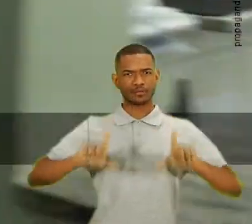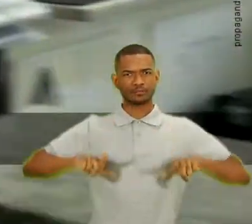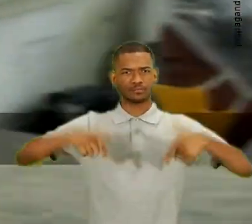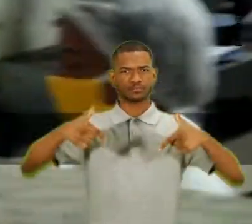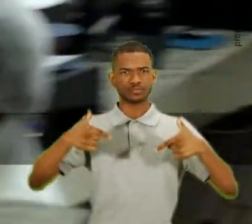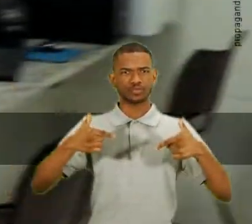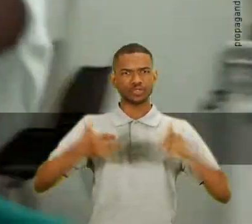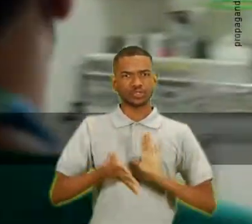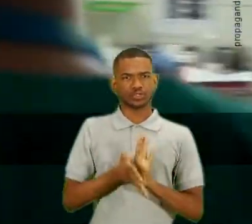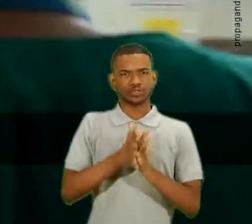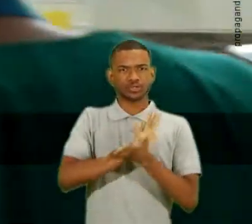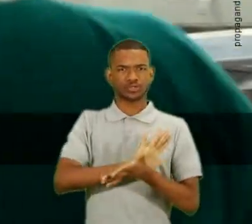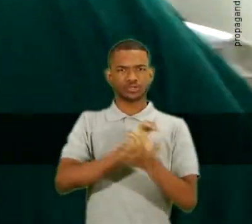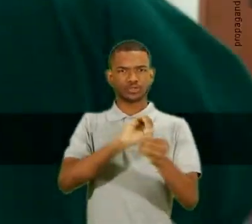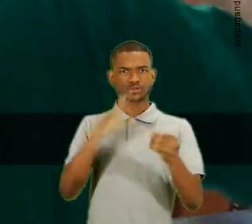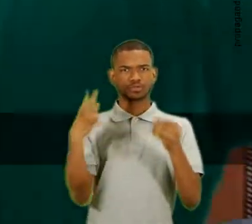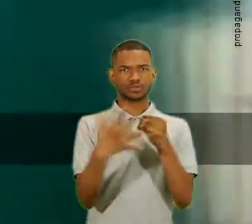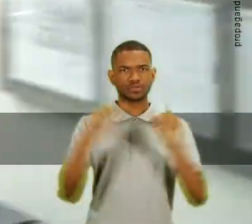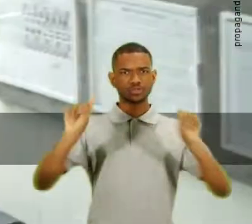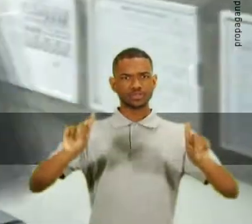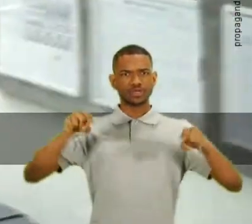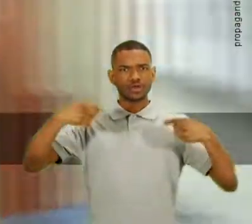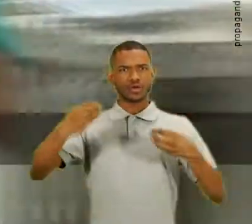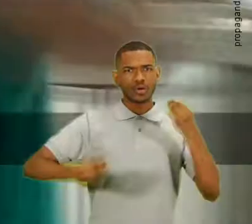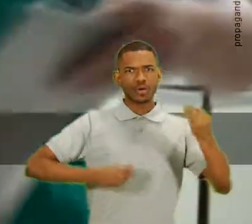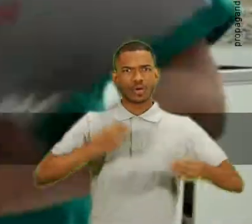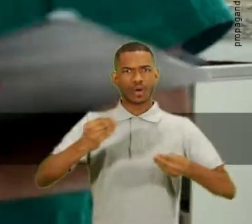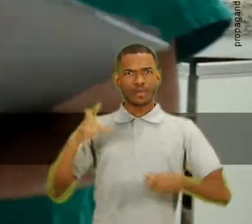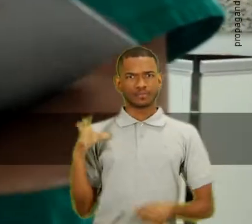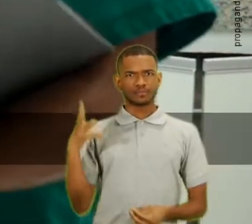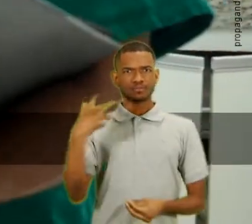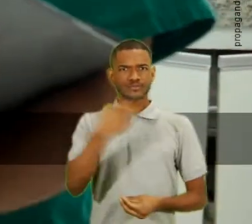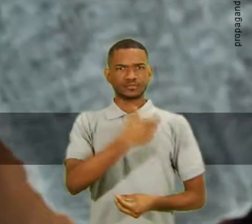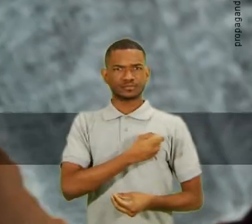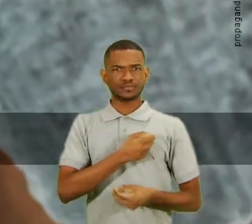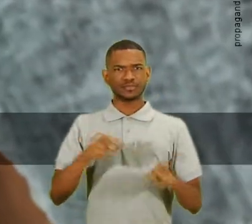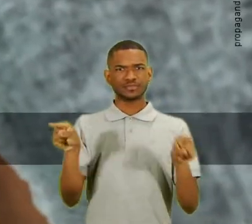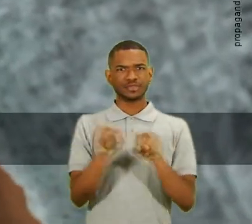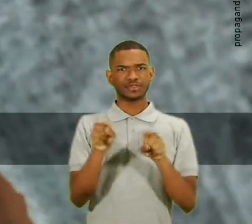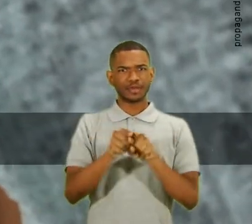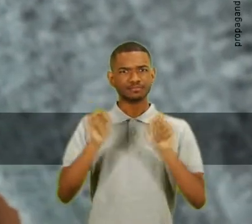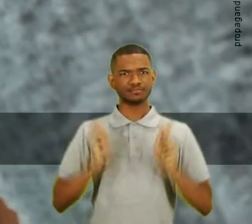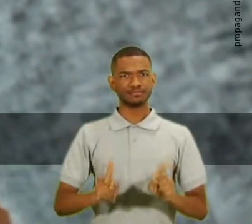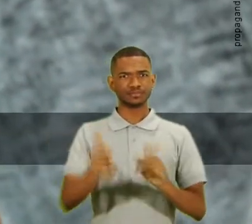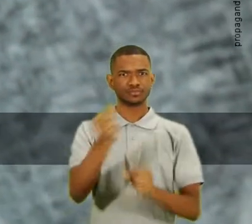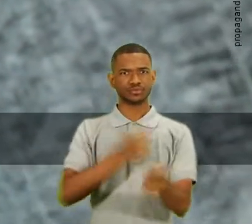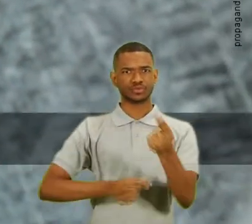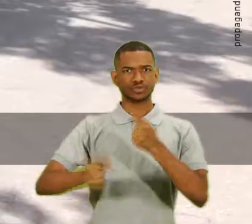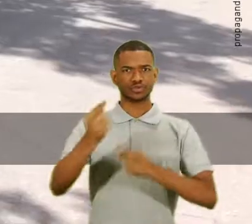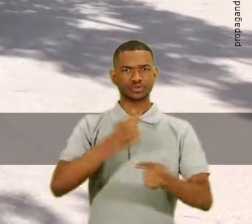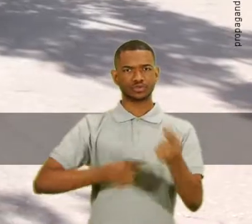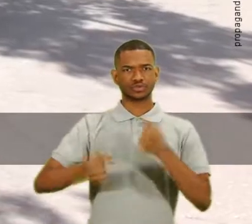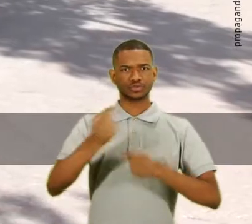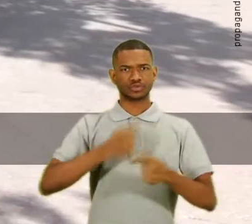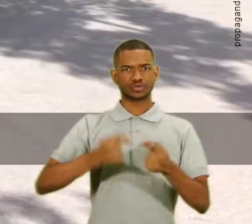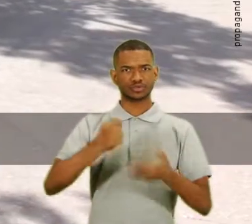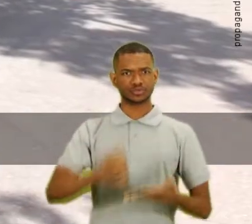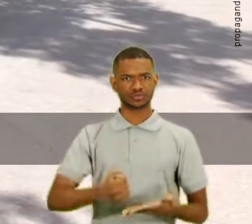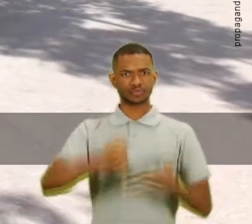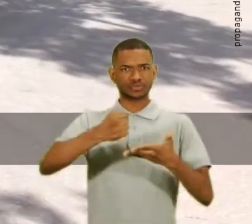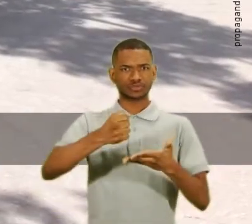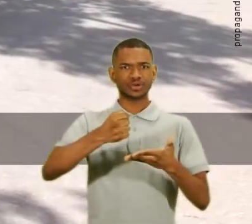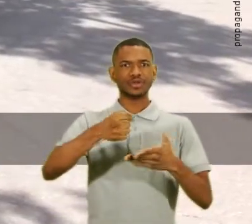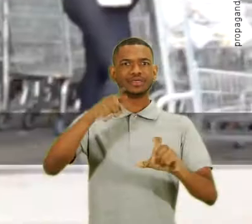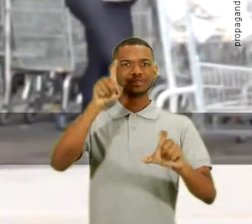crise All covered O Grande Desafio era como salvar vidas e é o mesmo tempo como salvar economia